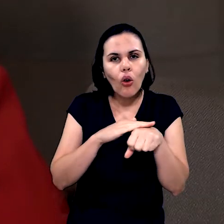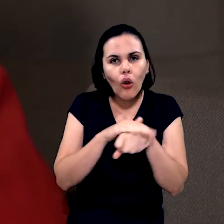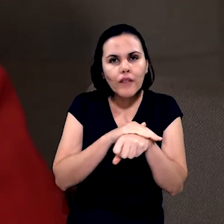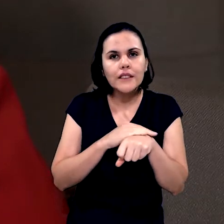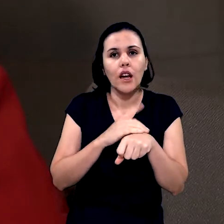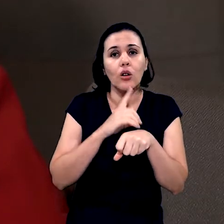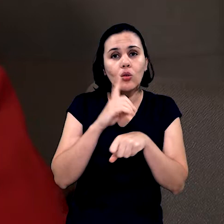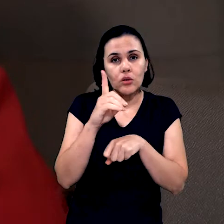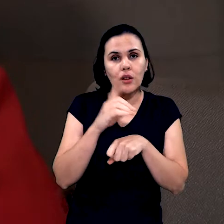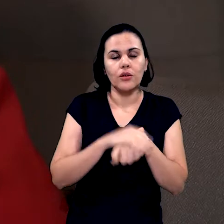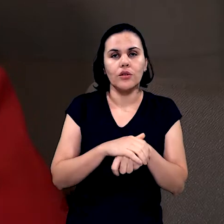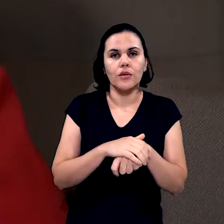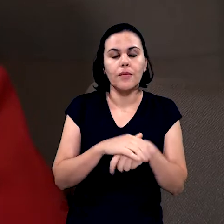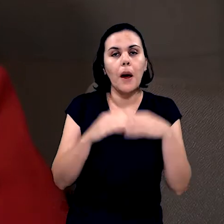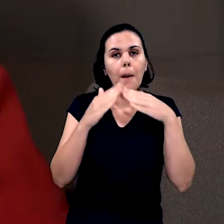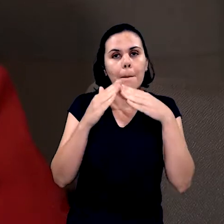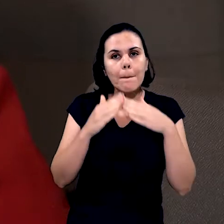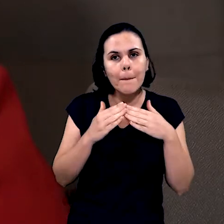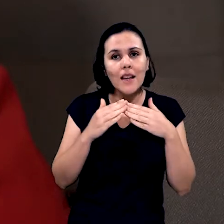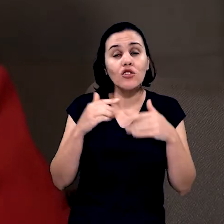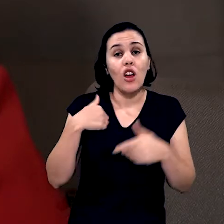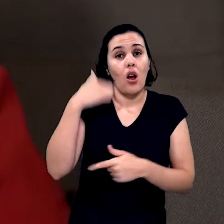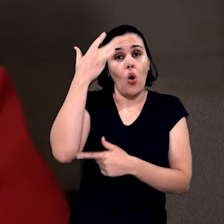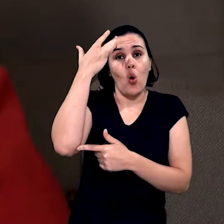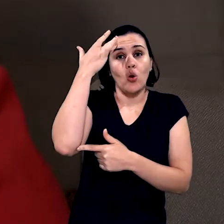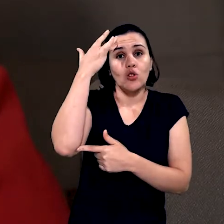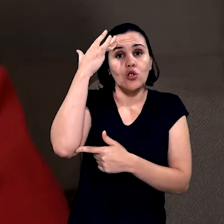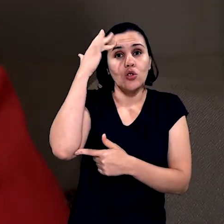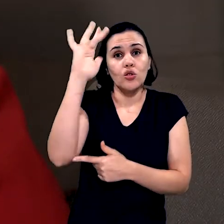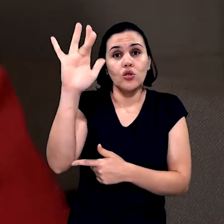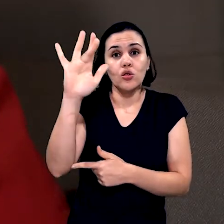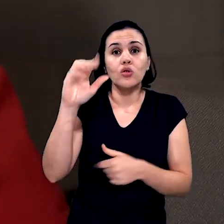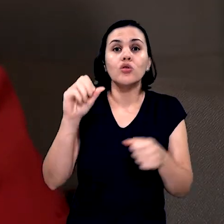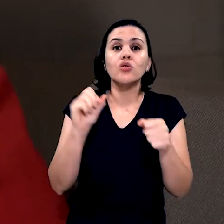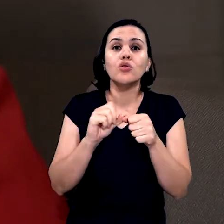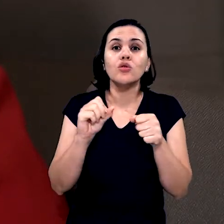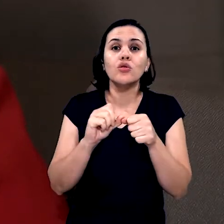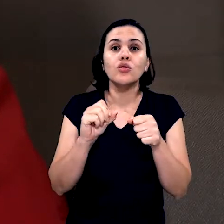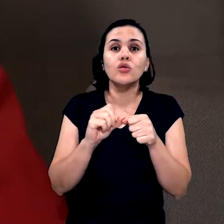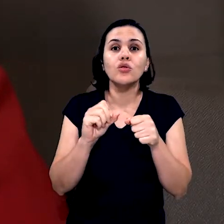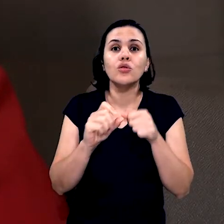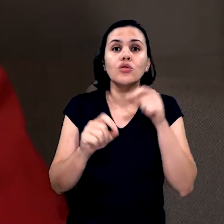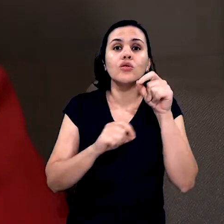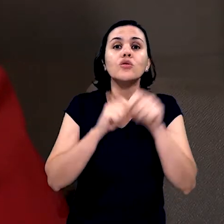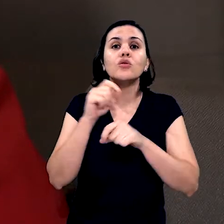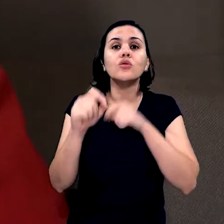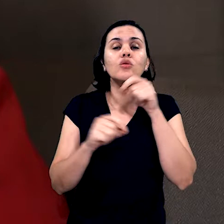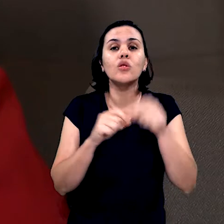Senhor, eu não sei como é que eu vou fazer,